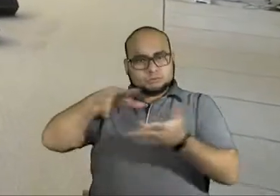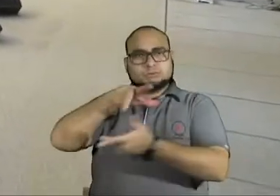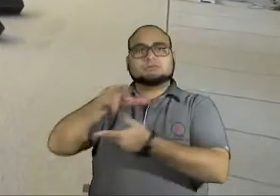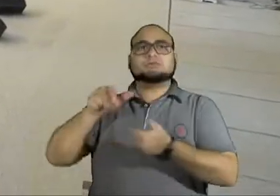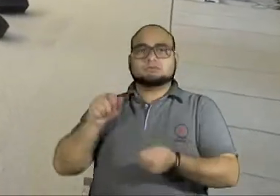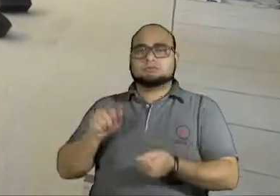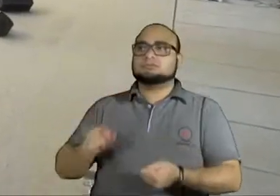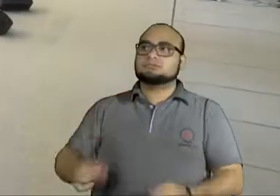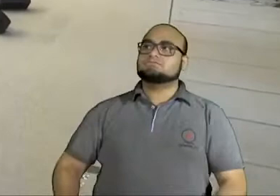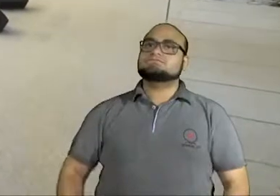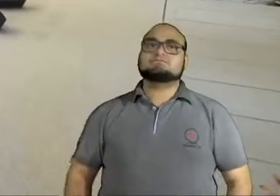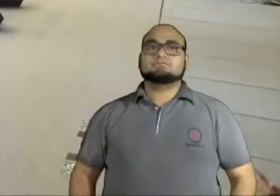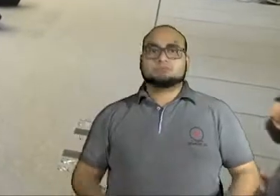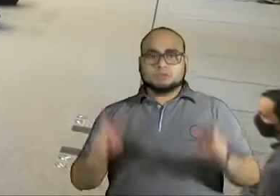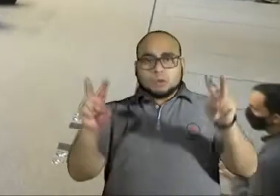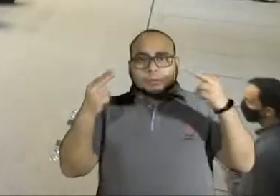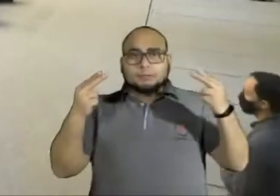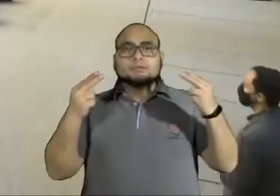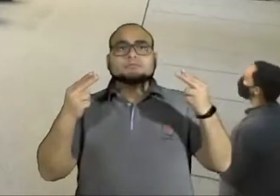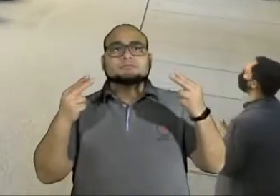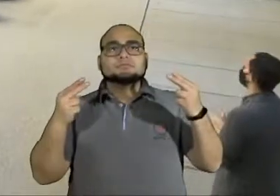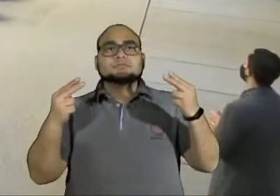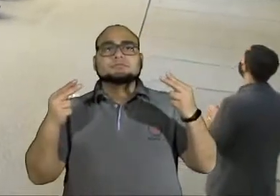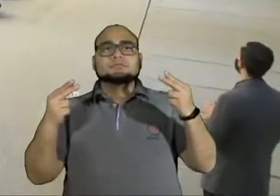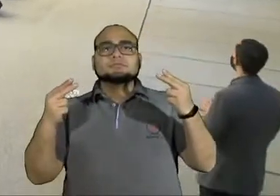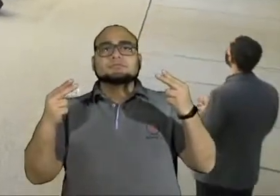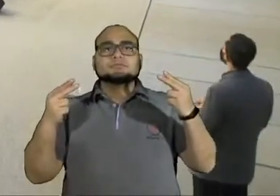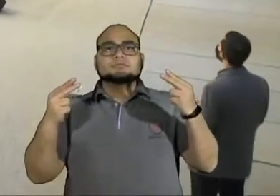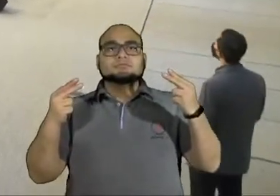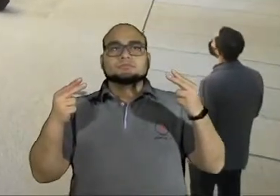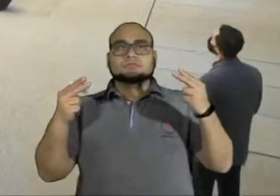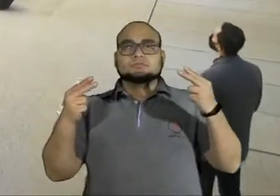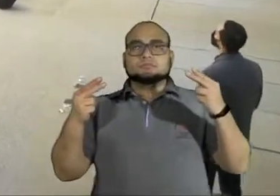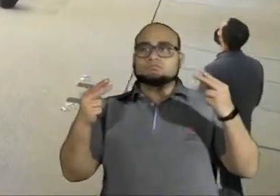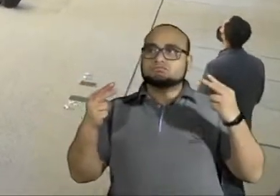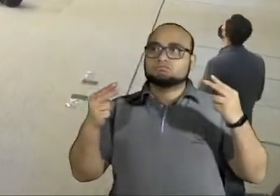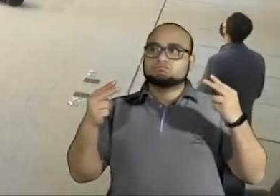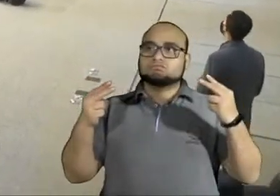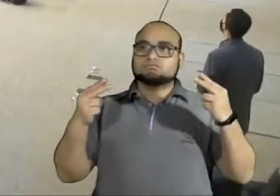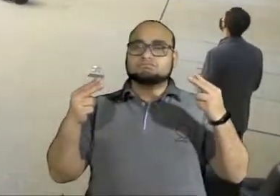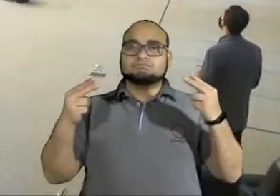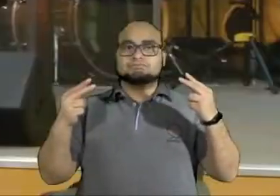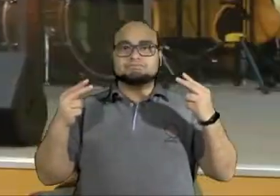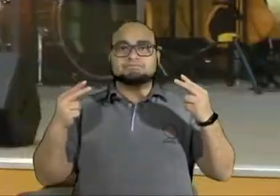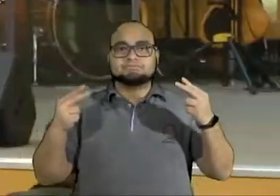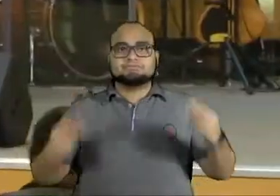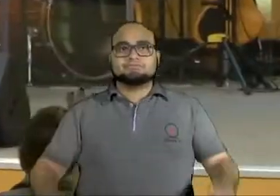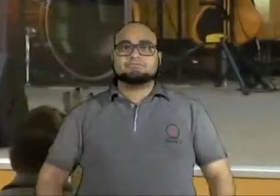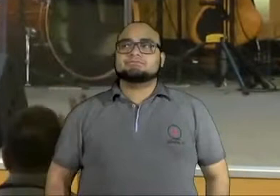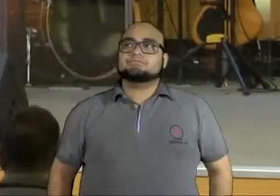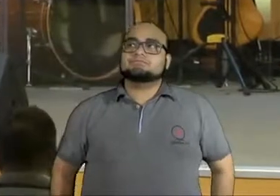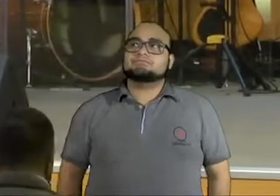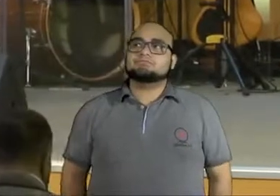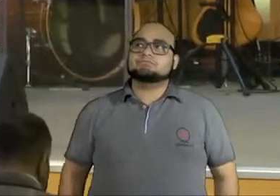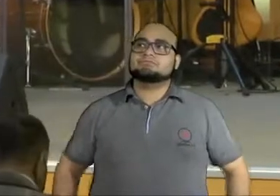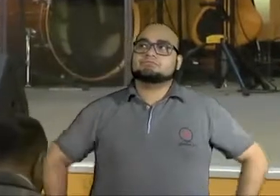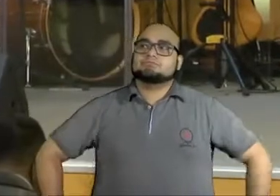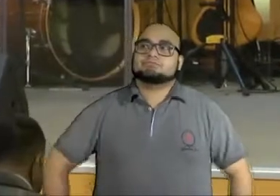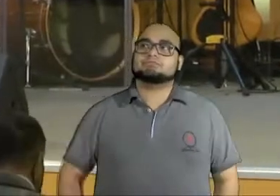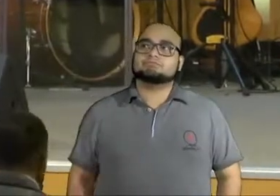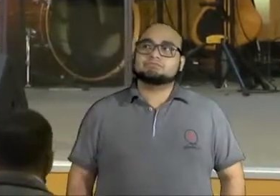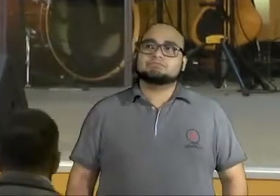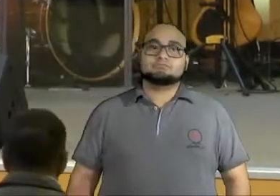Olha pra mim, igreja, chega dessa balela, só fazer o que